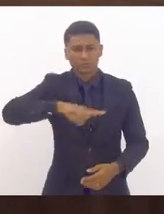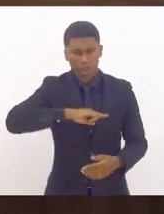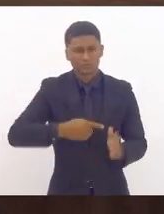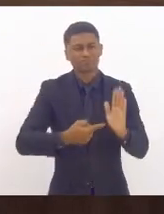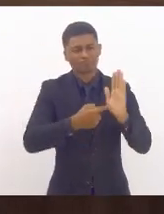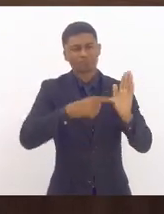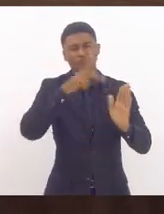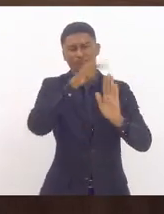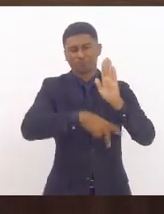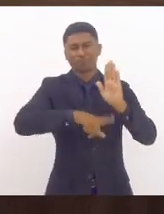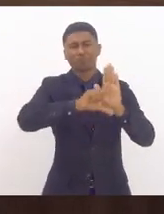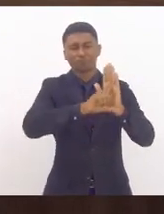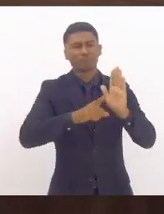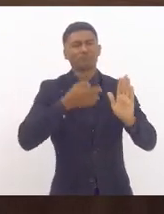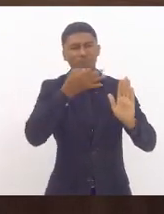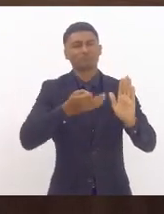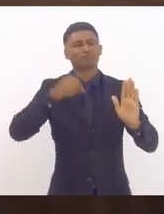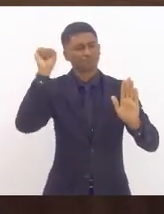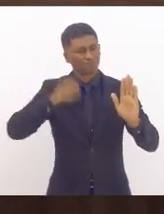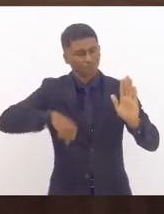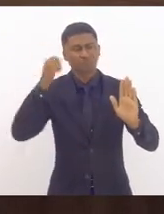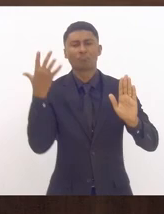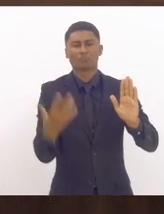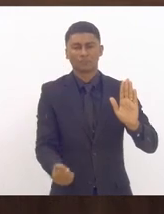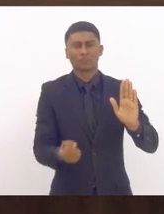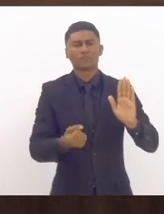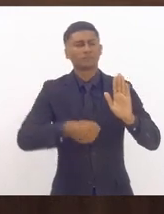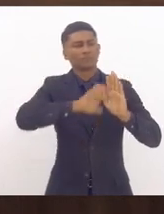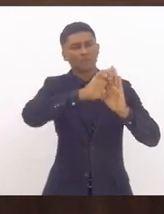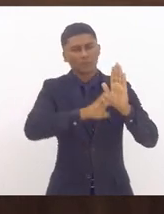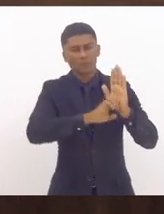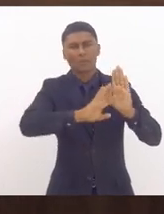favoráveis com as emendas apresentadas,